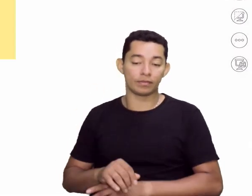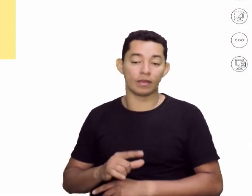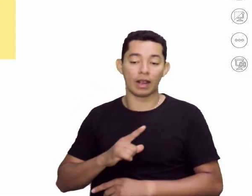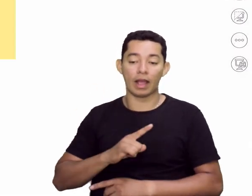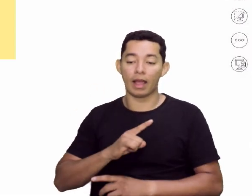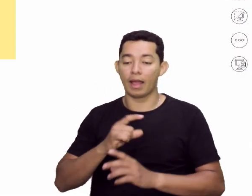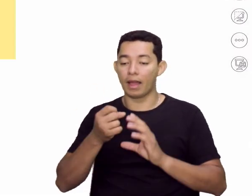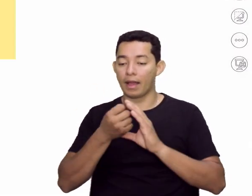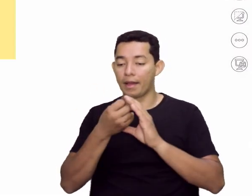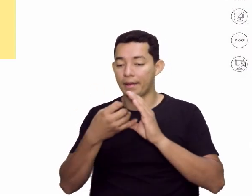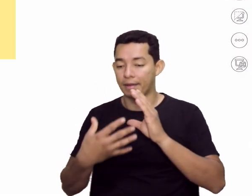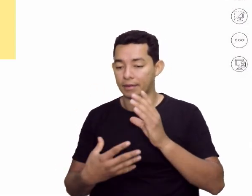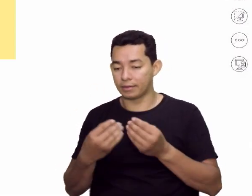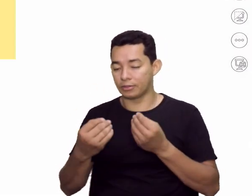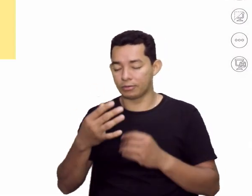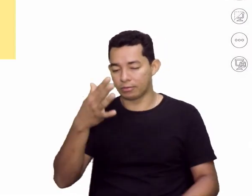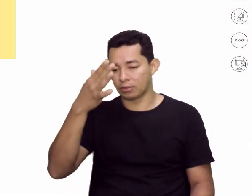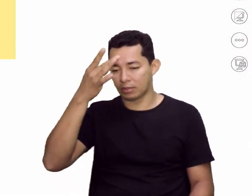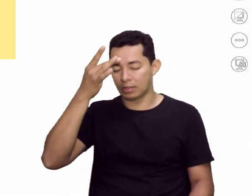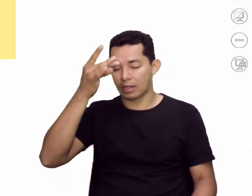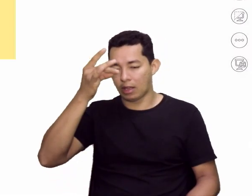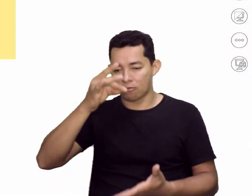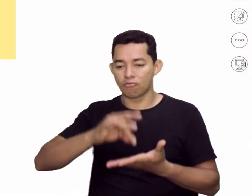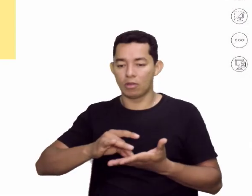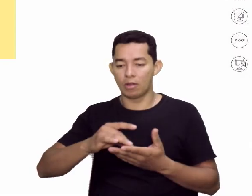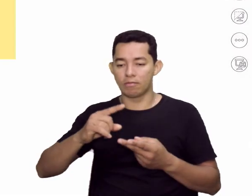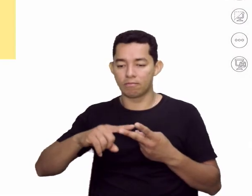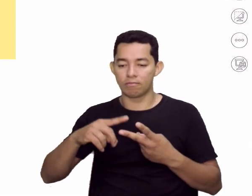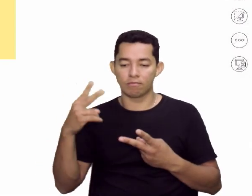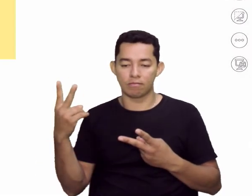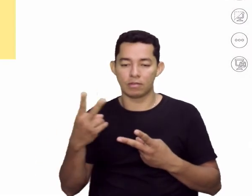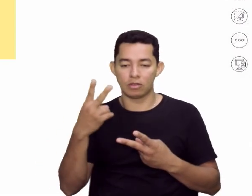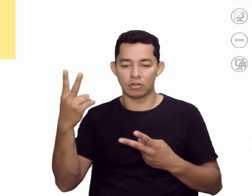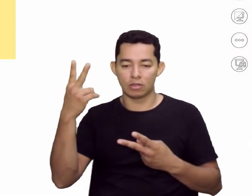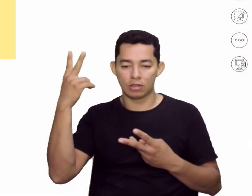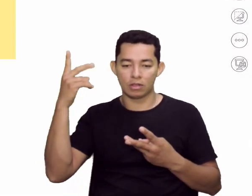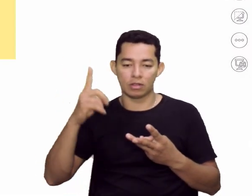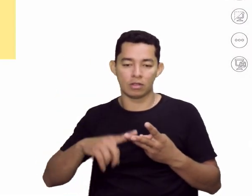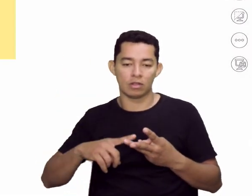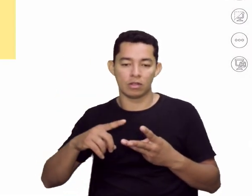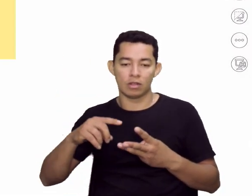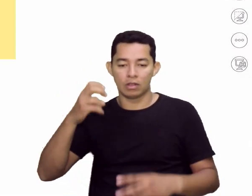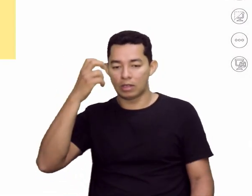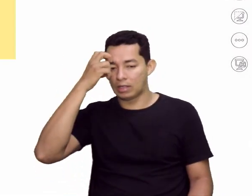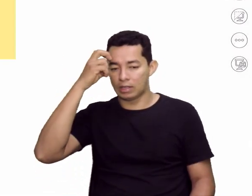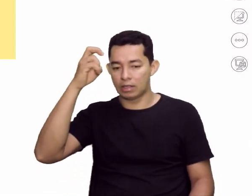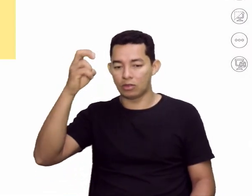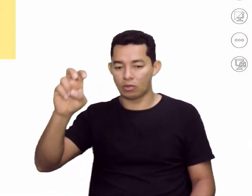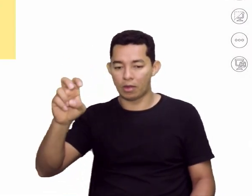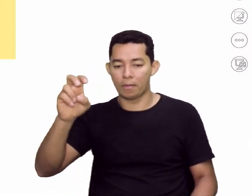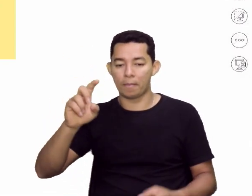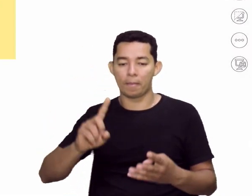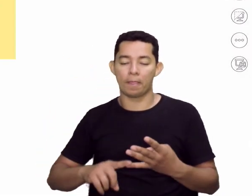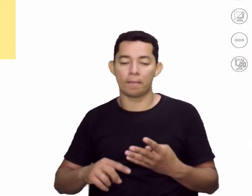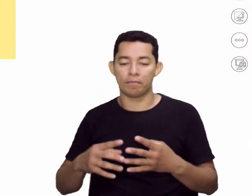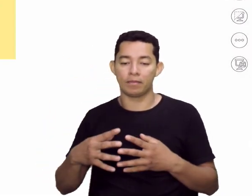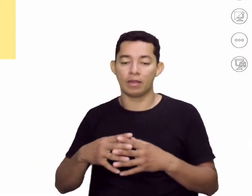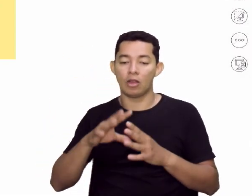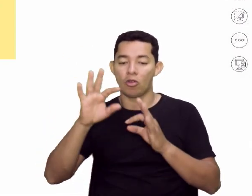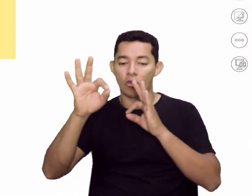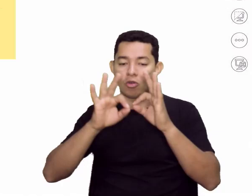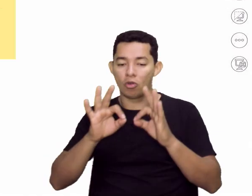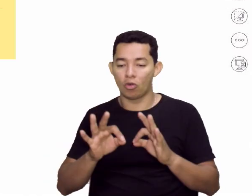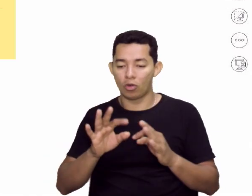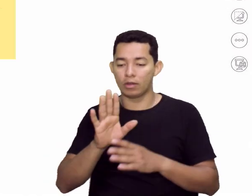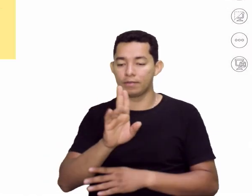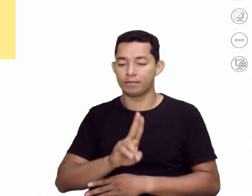estilo artístico são racionalidade, valorização, reflexão intelectual, organização e uso